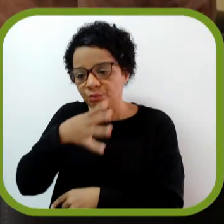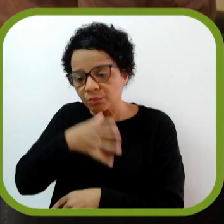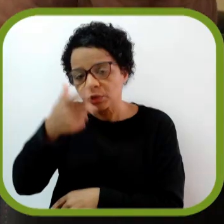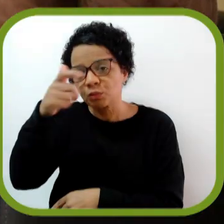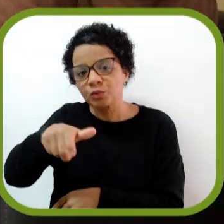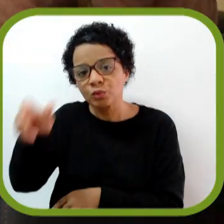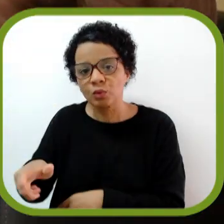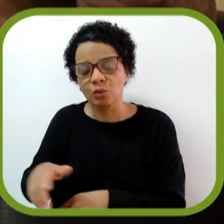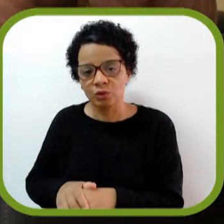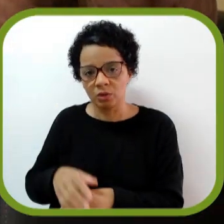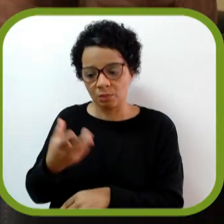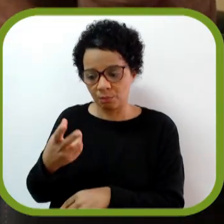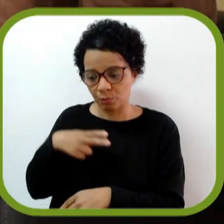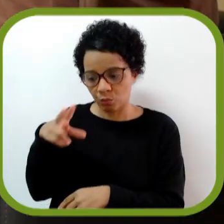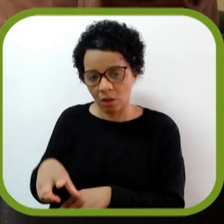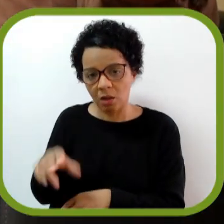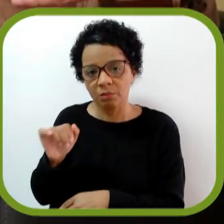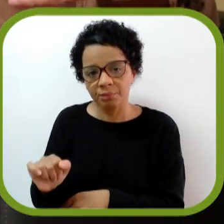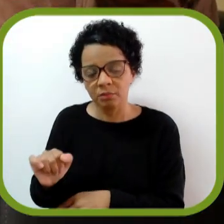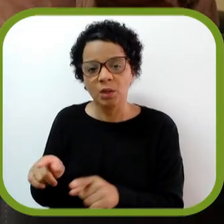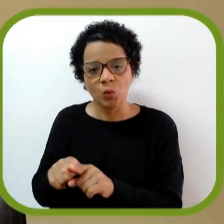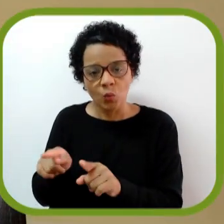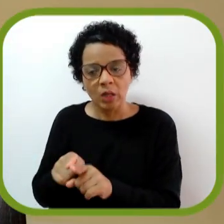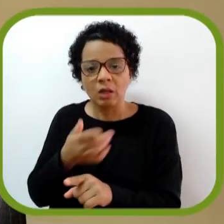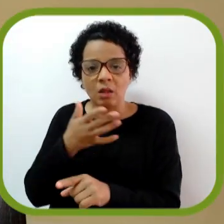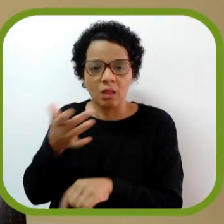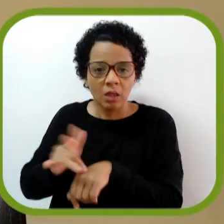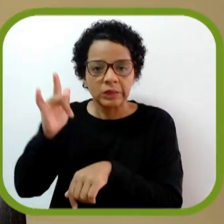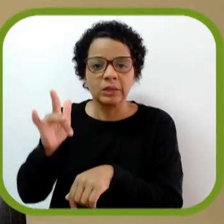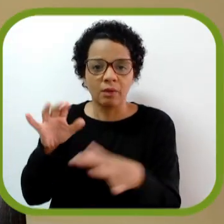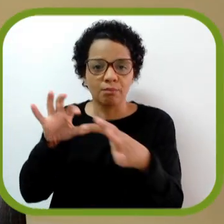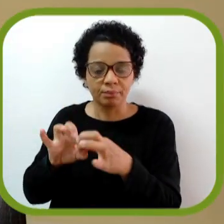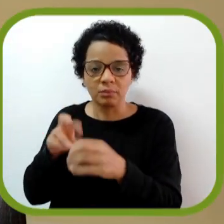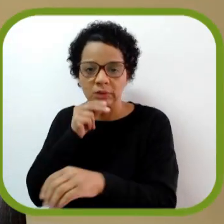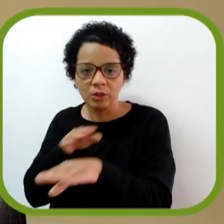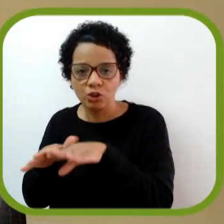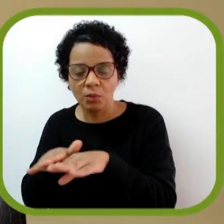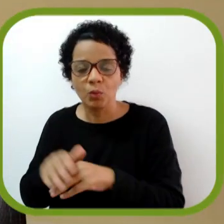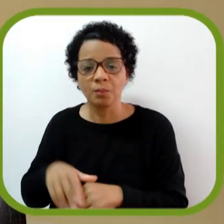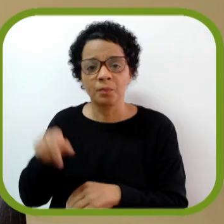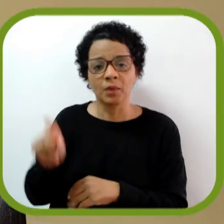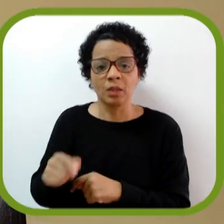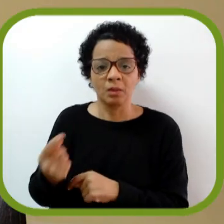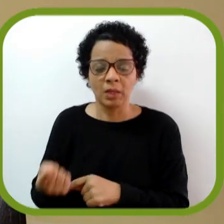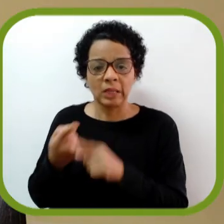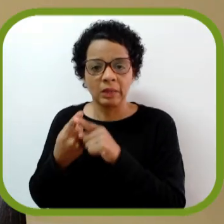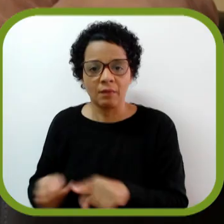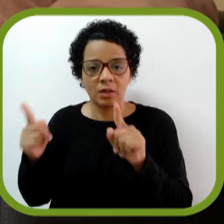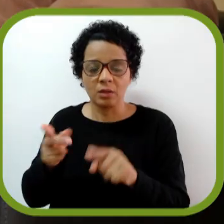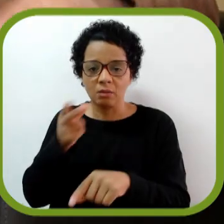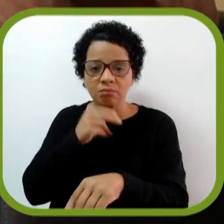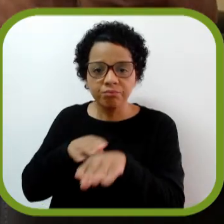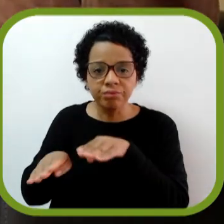de explicar às pessoas porque é que o nosso território é um território que implica algum grau de perigosidade sísmica e qual é, digamos,